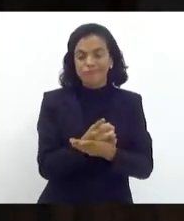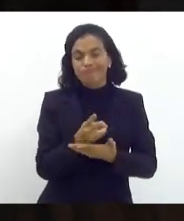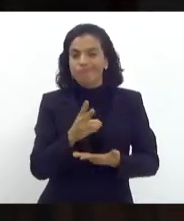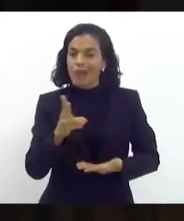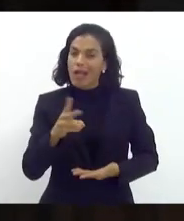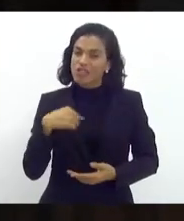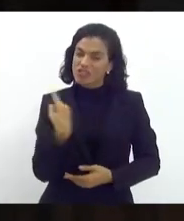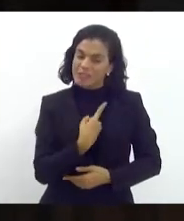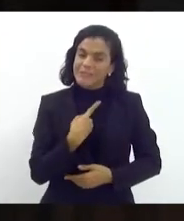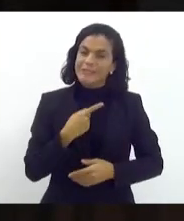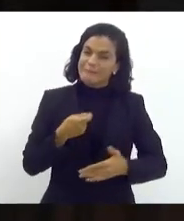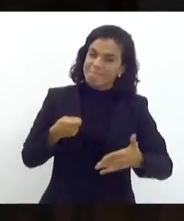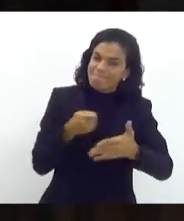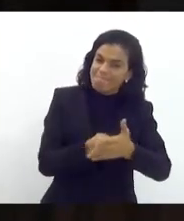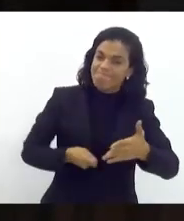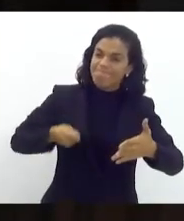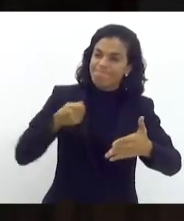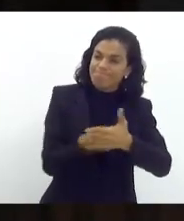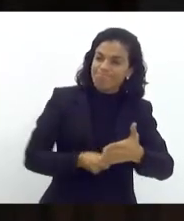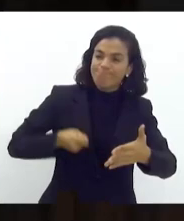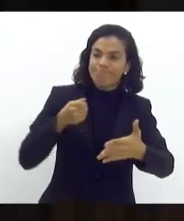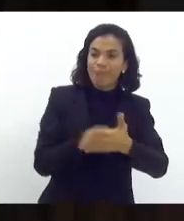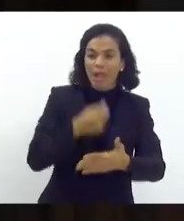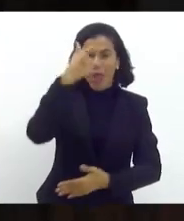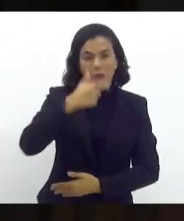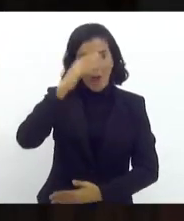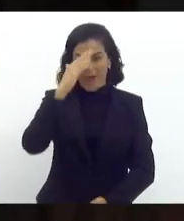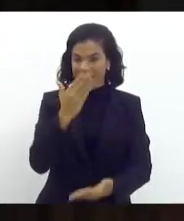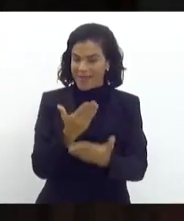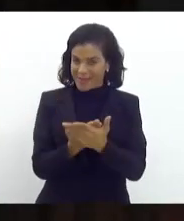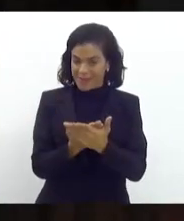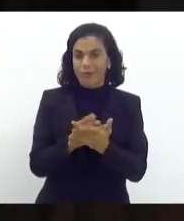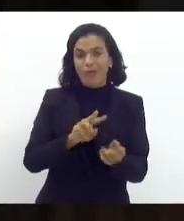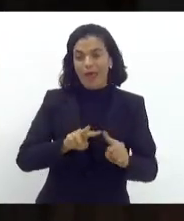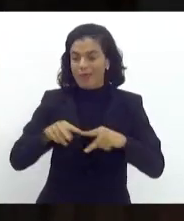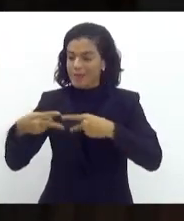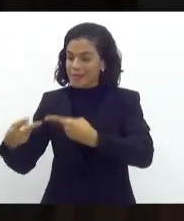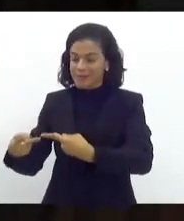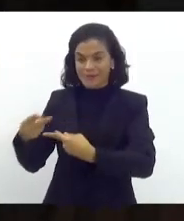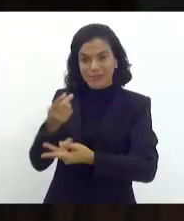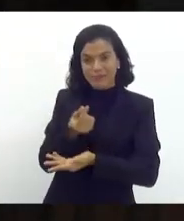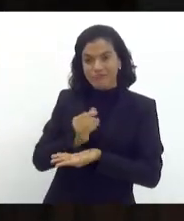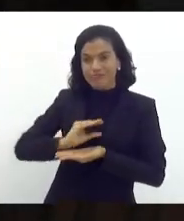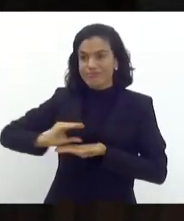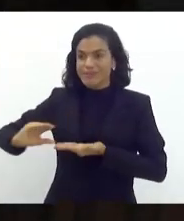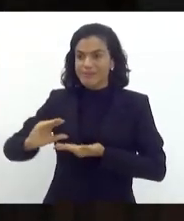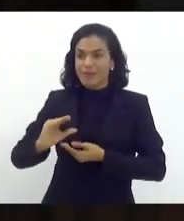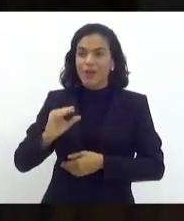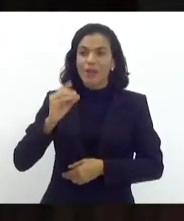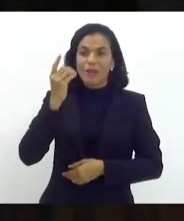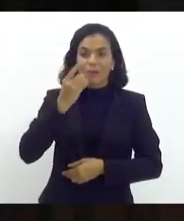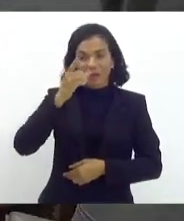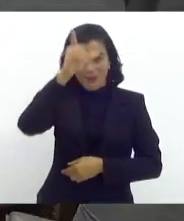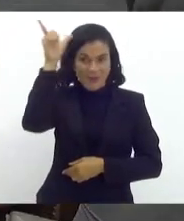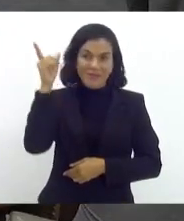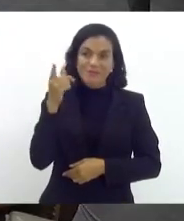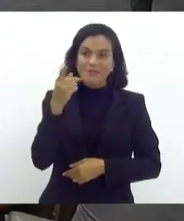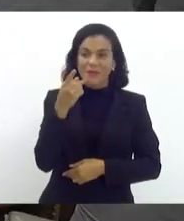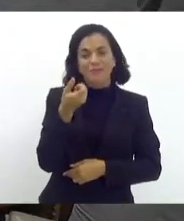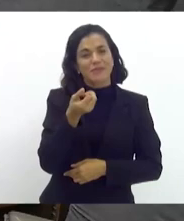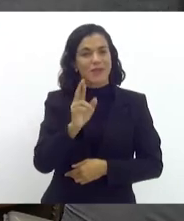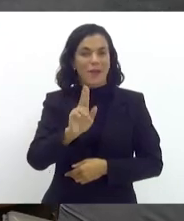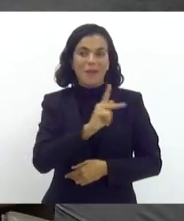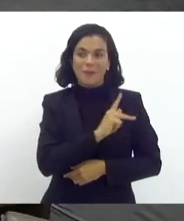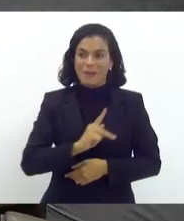mas insistindo nas políticas que eu sempre acreditei principalmente na transferência de renda Deputado Luiz Paulo senhora